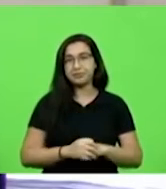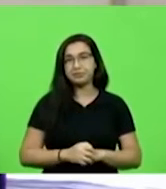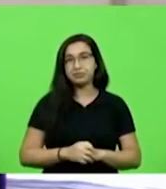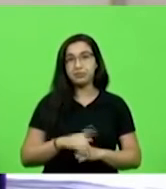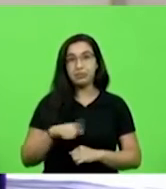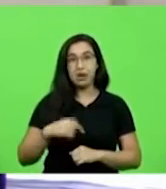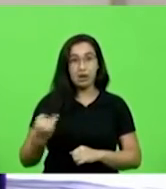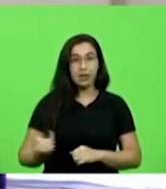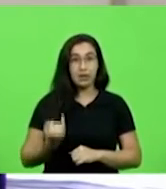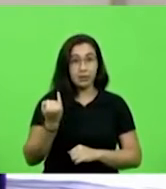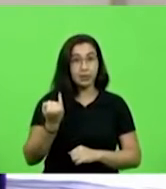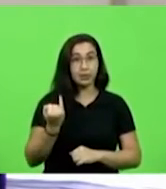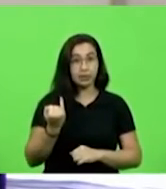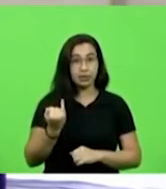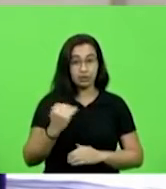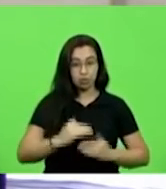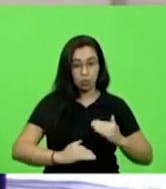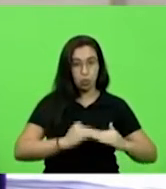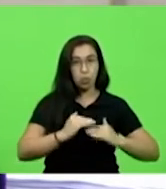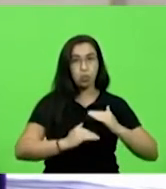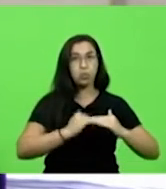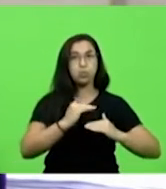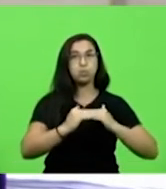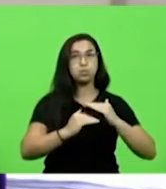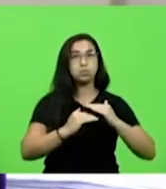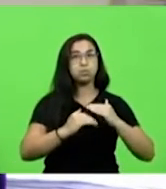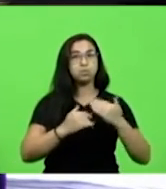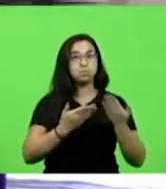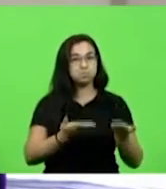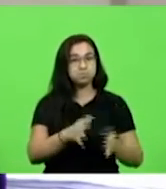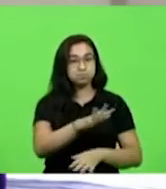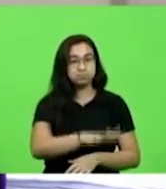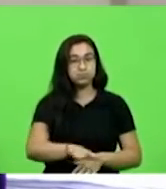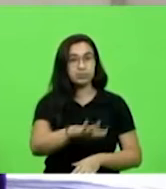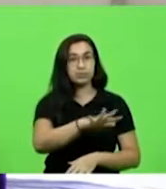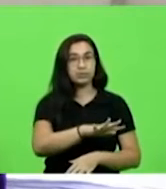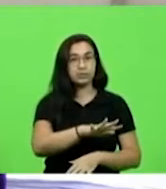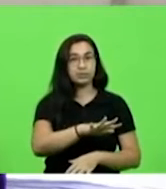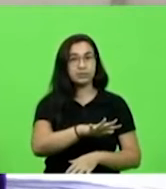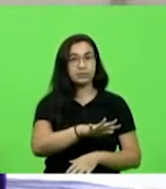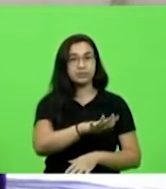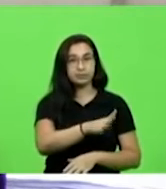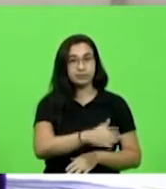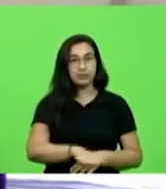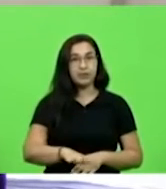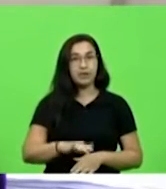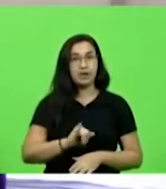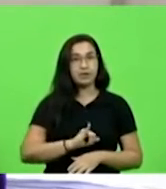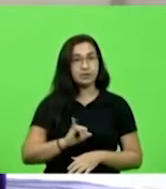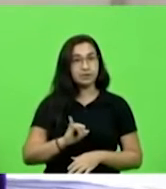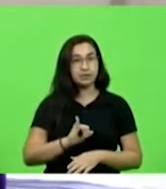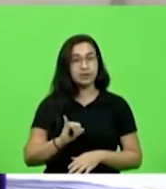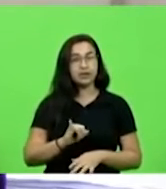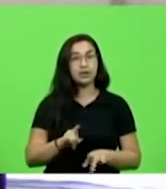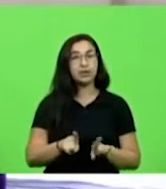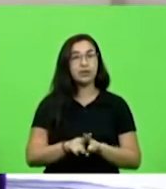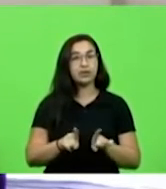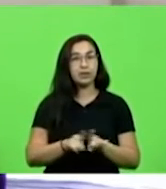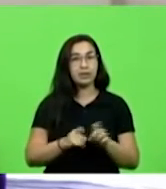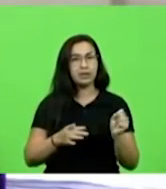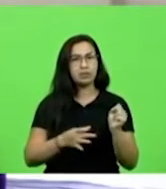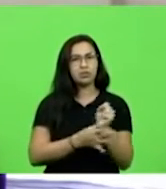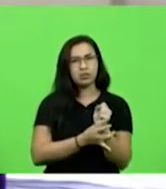muito importante para o desenvolvimento da nossa região do Vale do Itajaí, para a mobilidade, para a